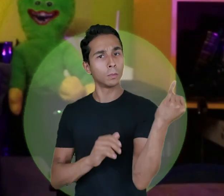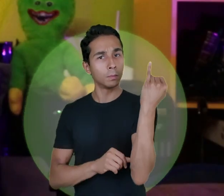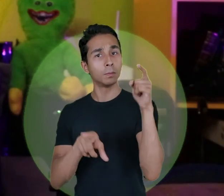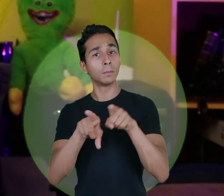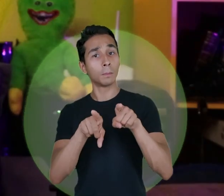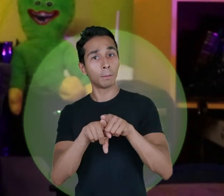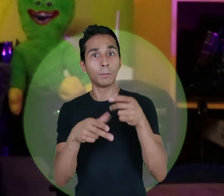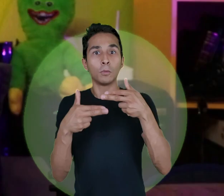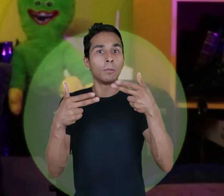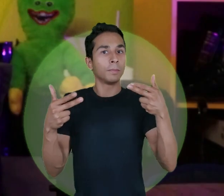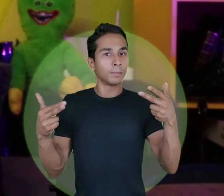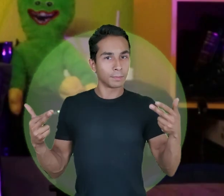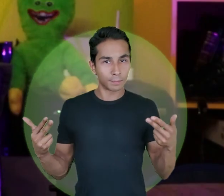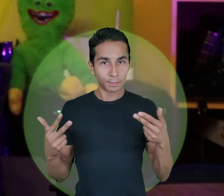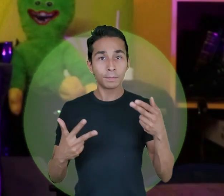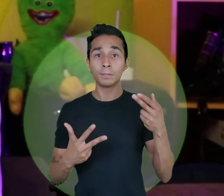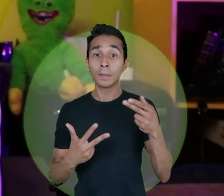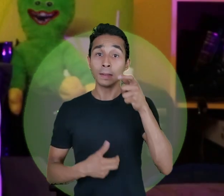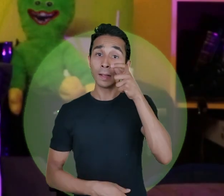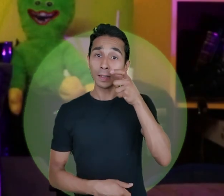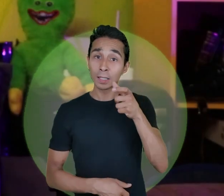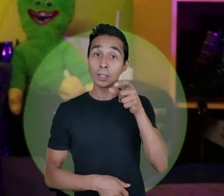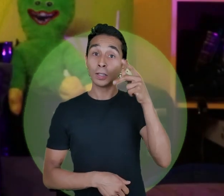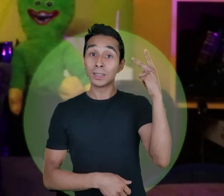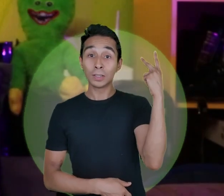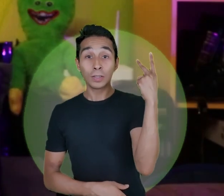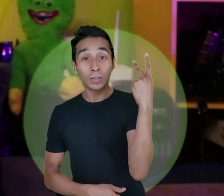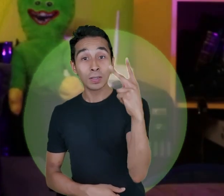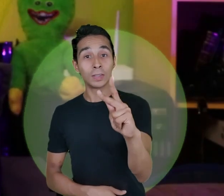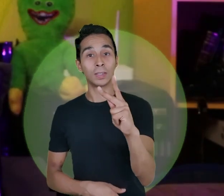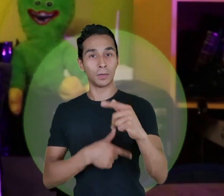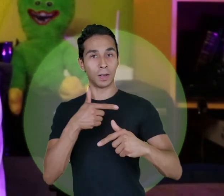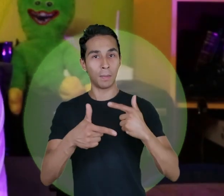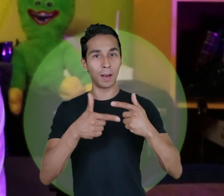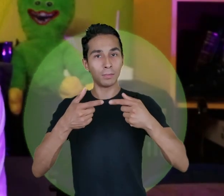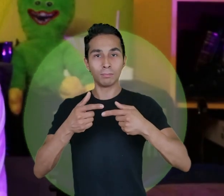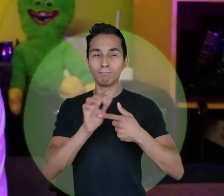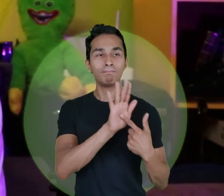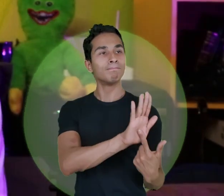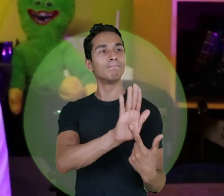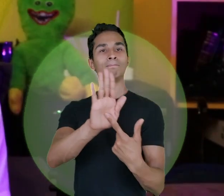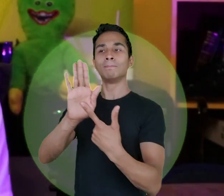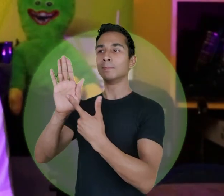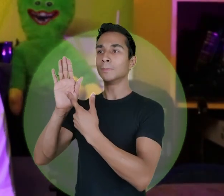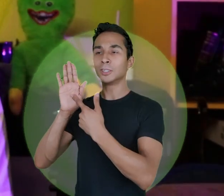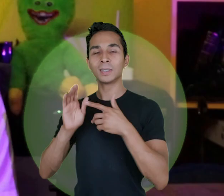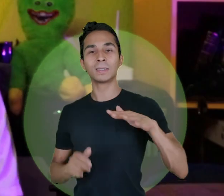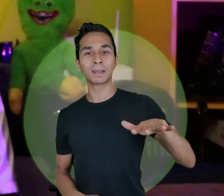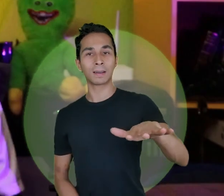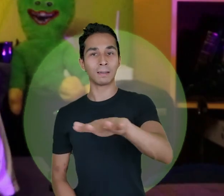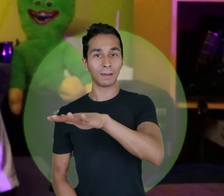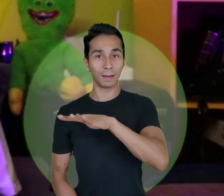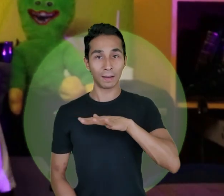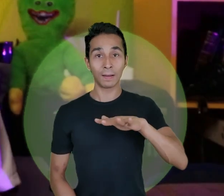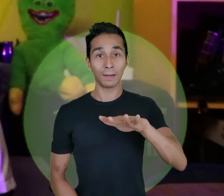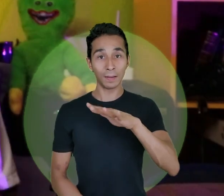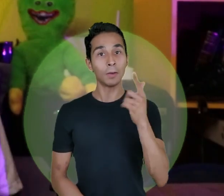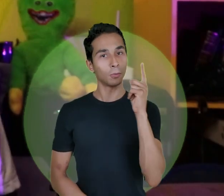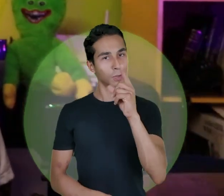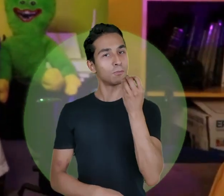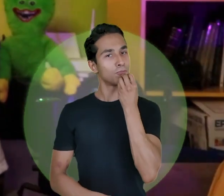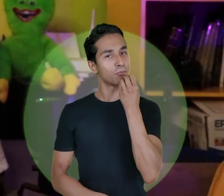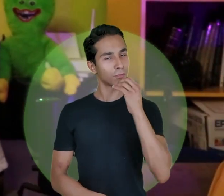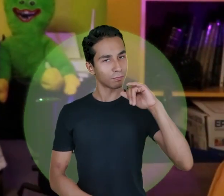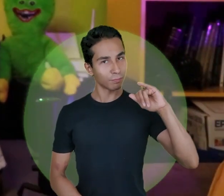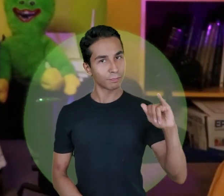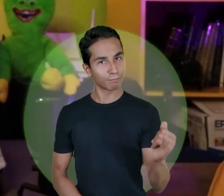pode trazer interessante para o mercado, trazer a sua voz para o mercado, aparecer para ele e estar pronto para quando esses frutos, né, essas coisas